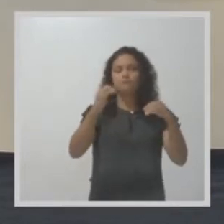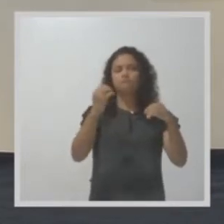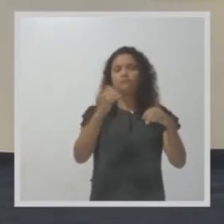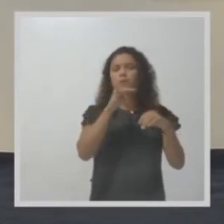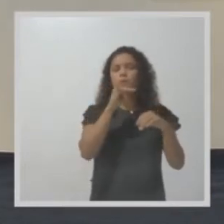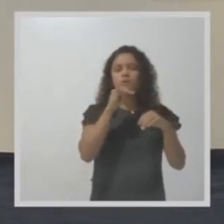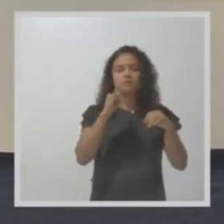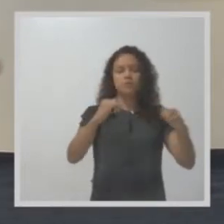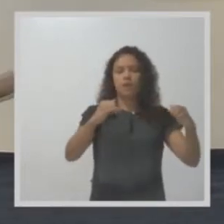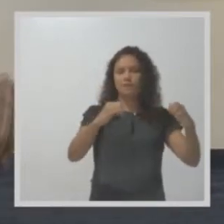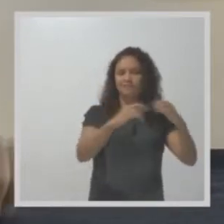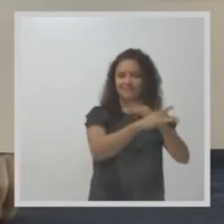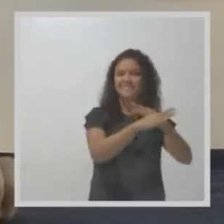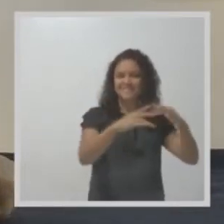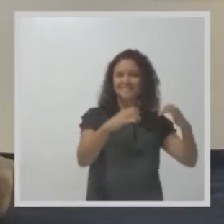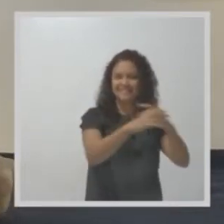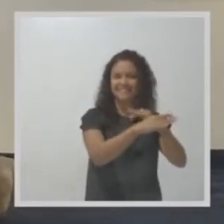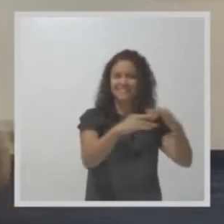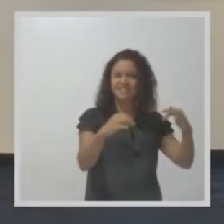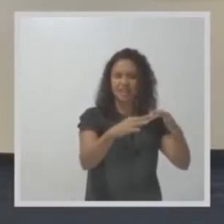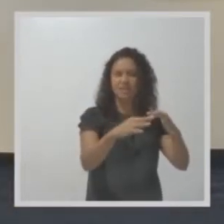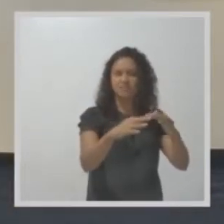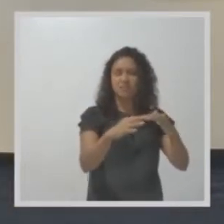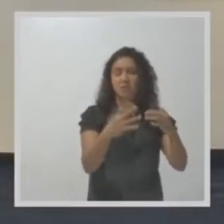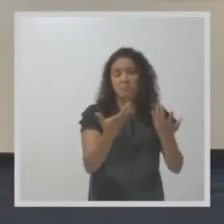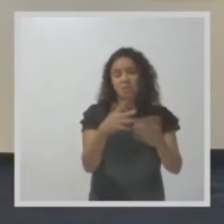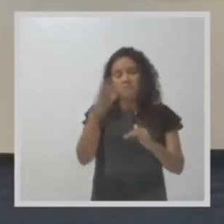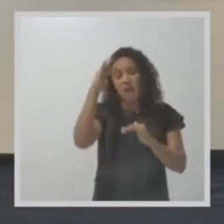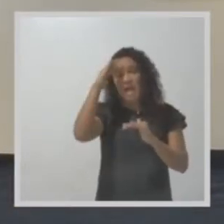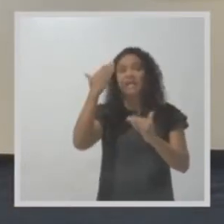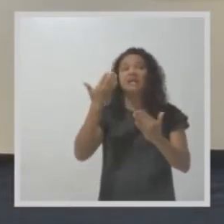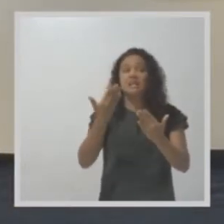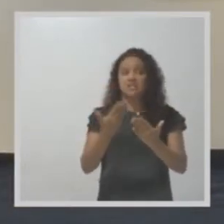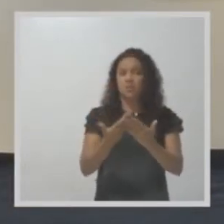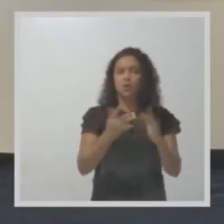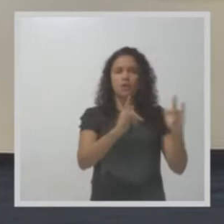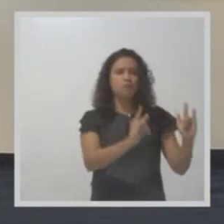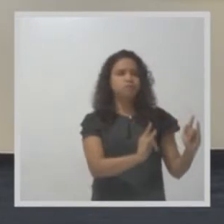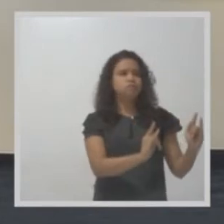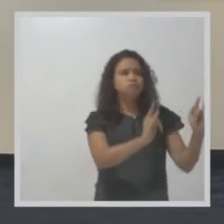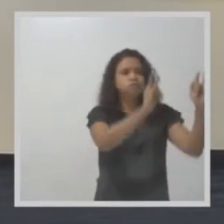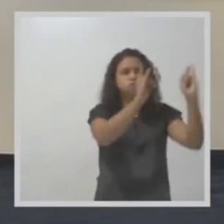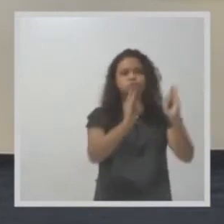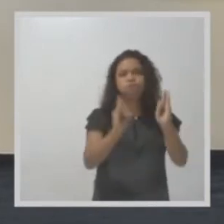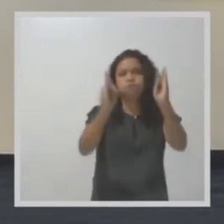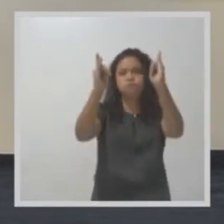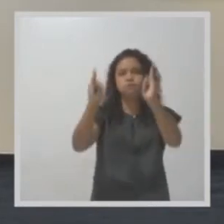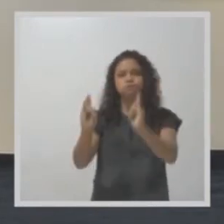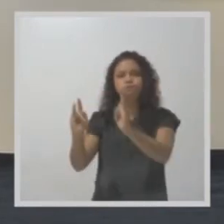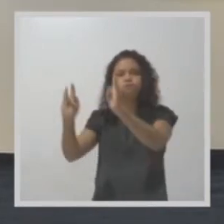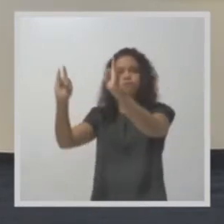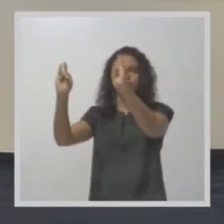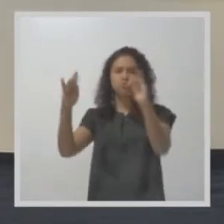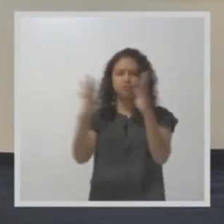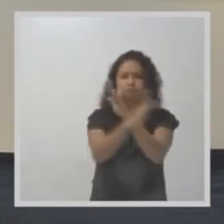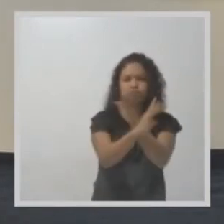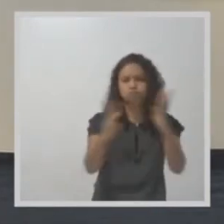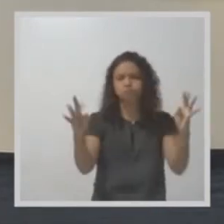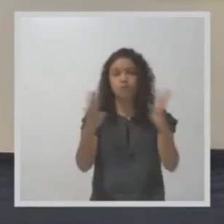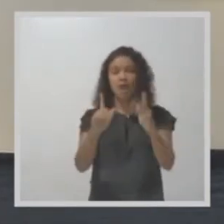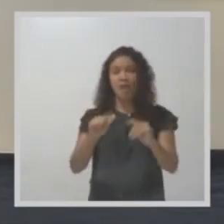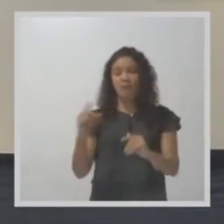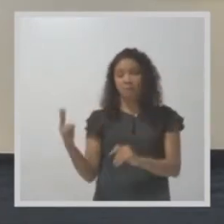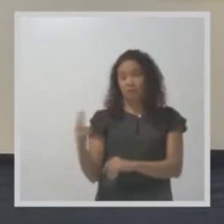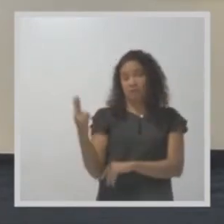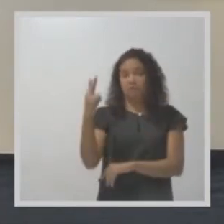uma ideia de que a cidade é mais desenvolvida do que as regiões interioranas, por exemplo, né? E